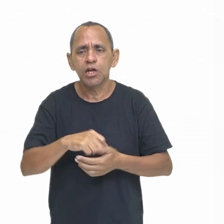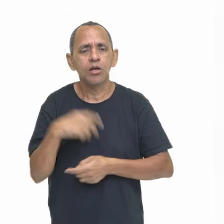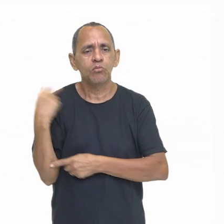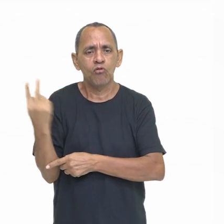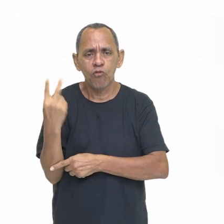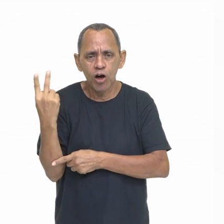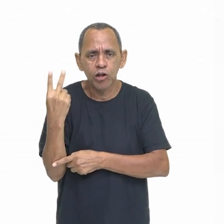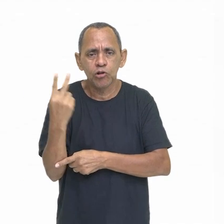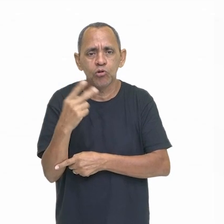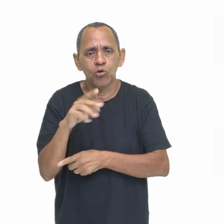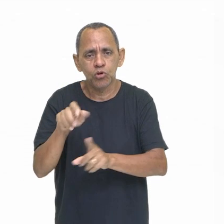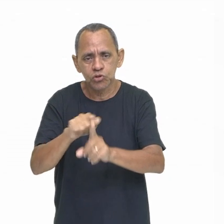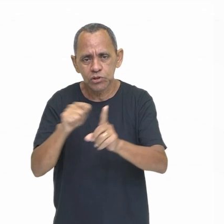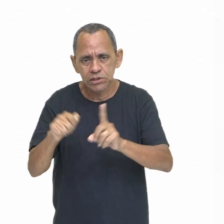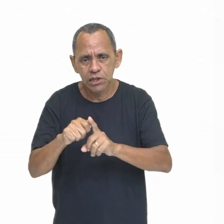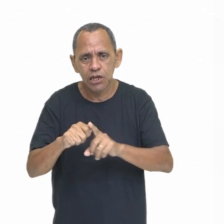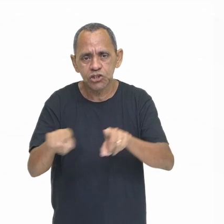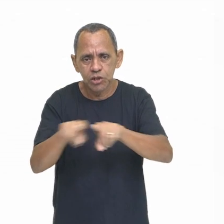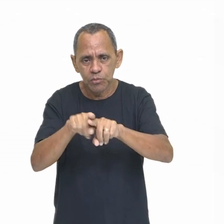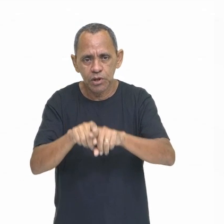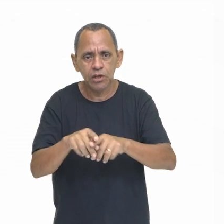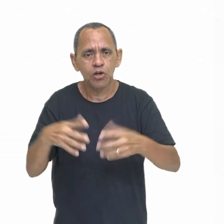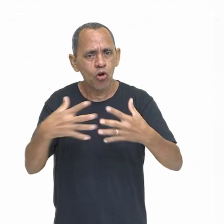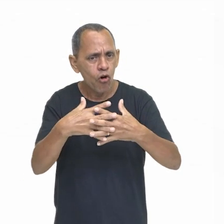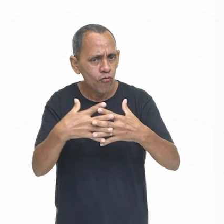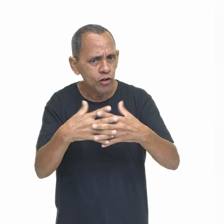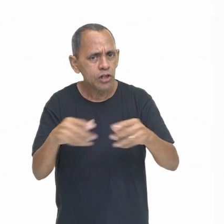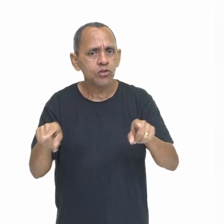os conflitos sociais são uma forma de